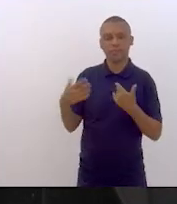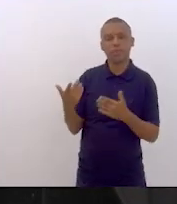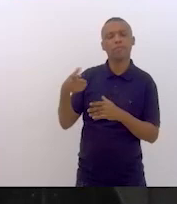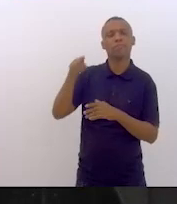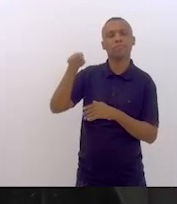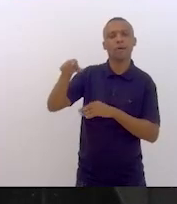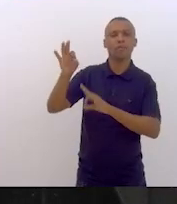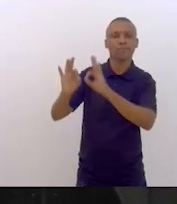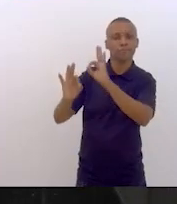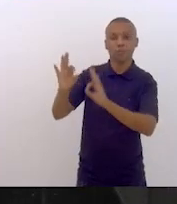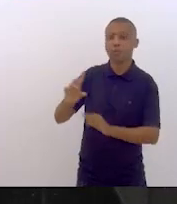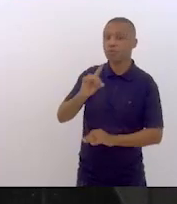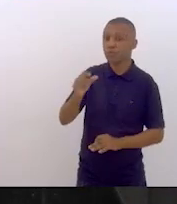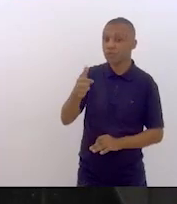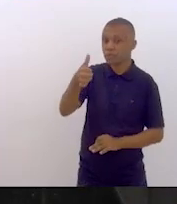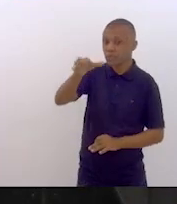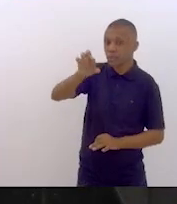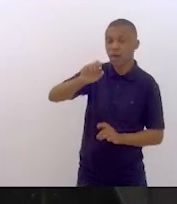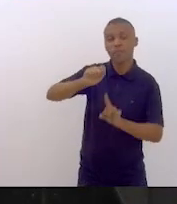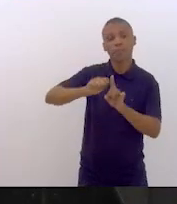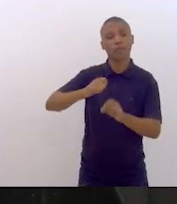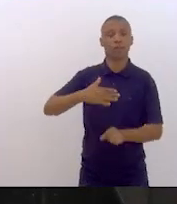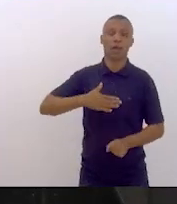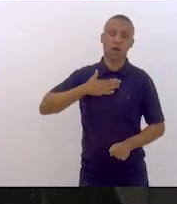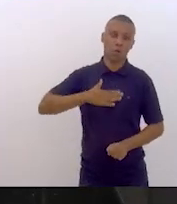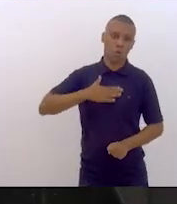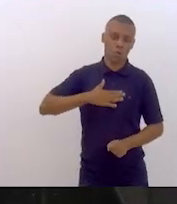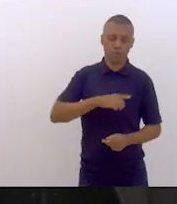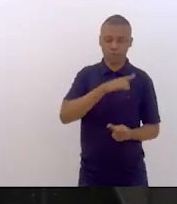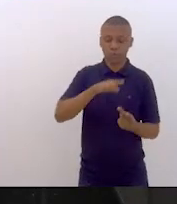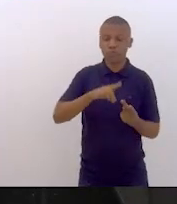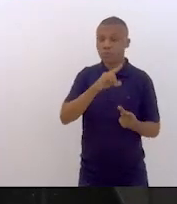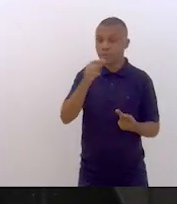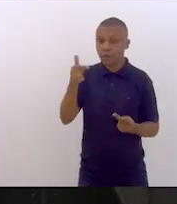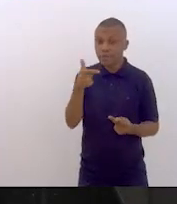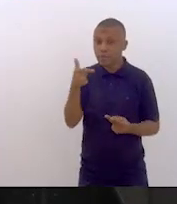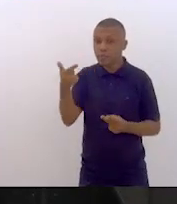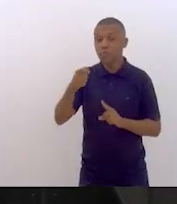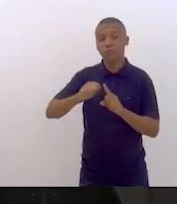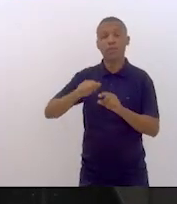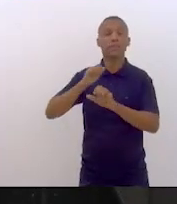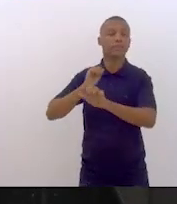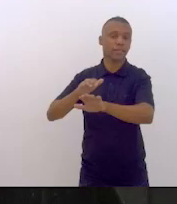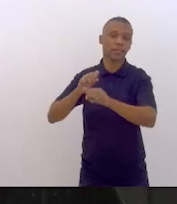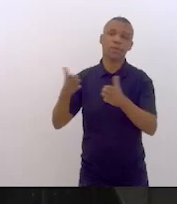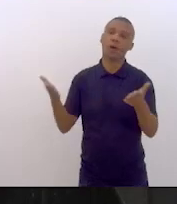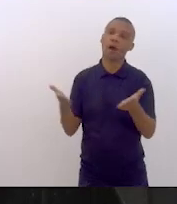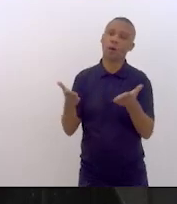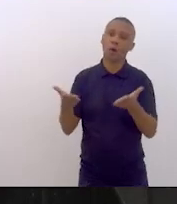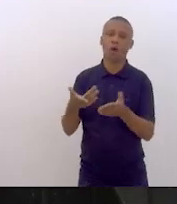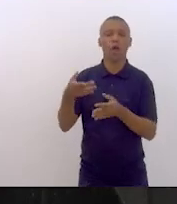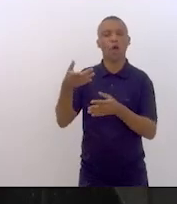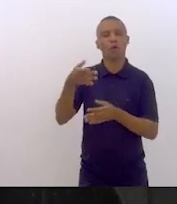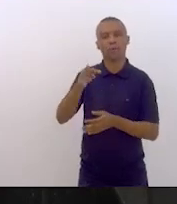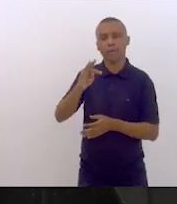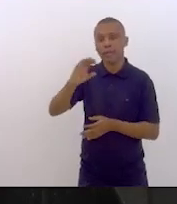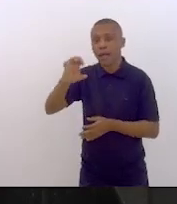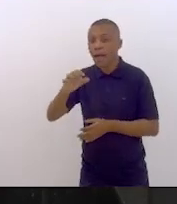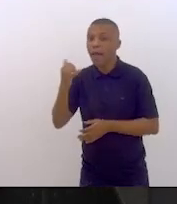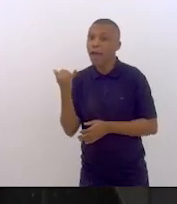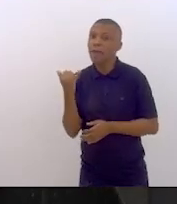em 19 de agosto e no dia 22 de setembro agora o tribunal informa